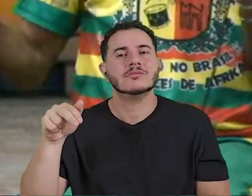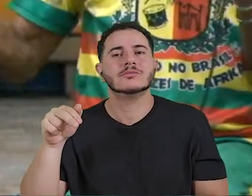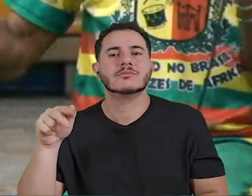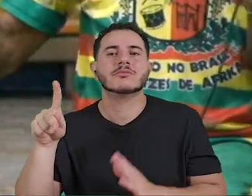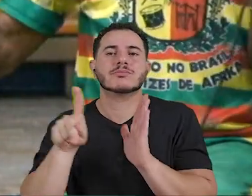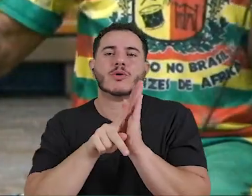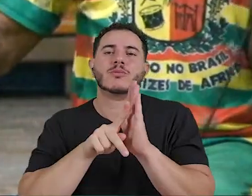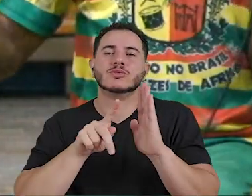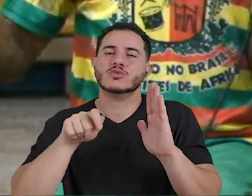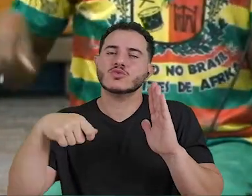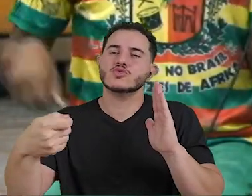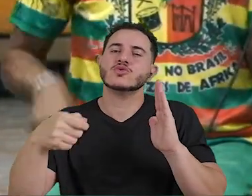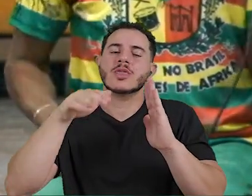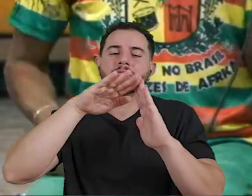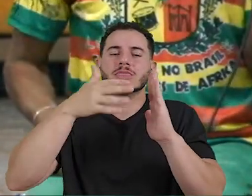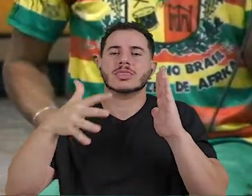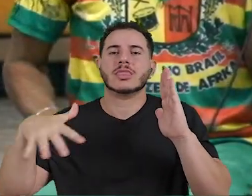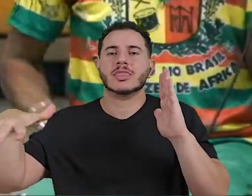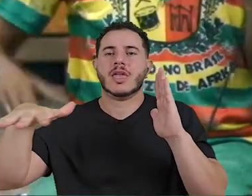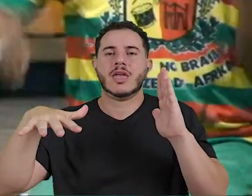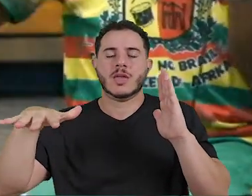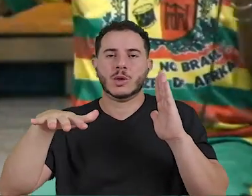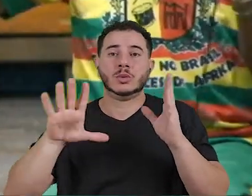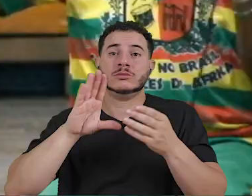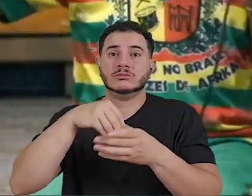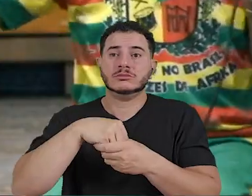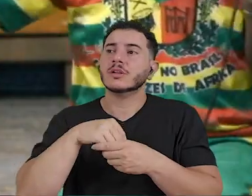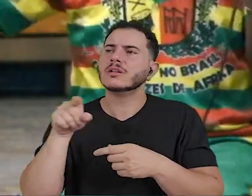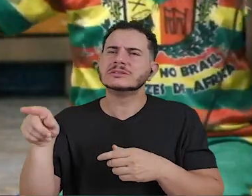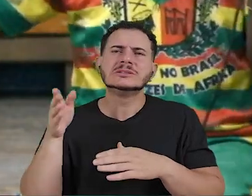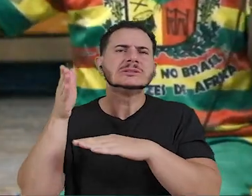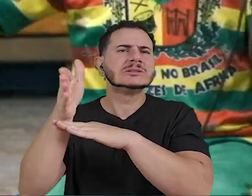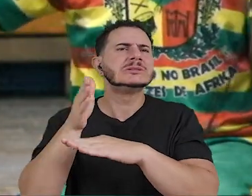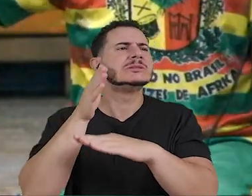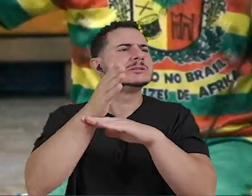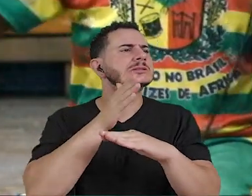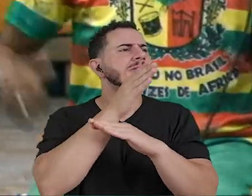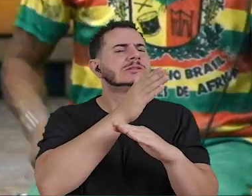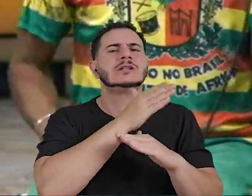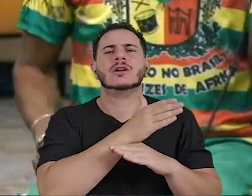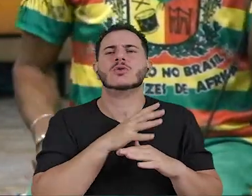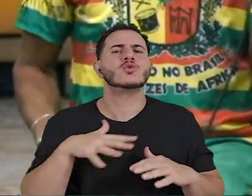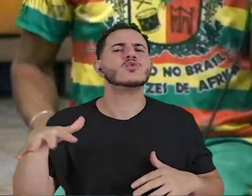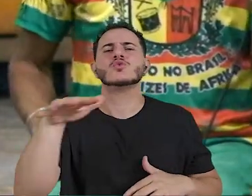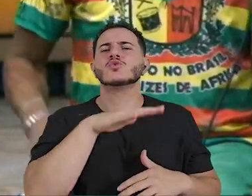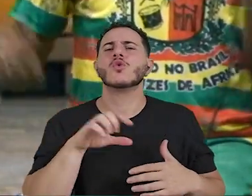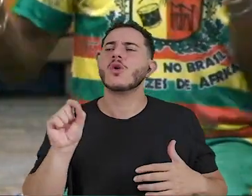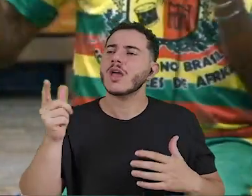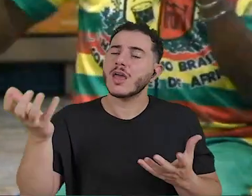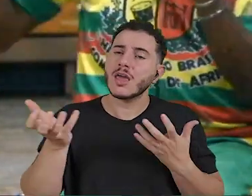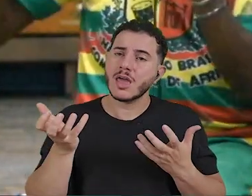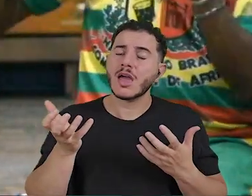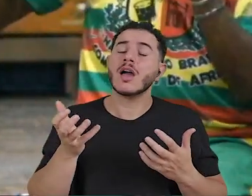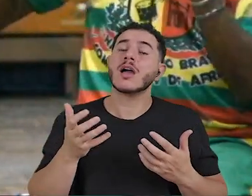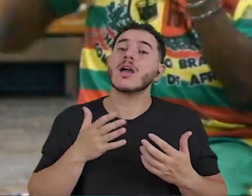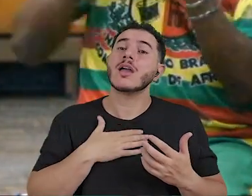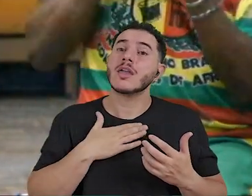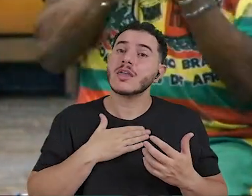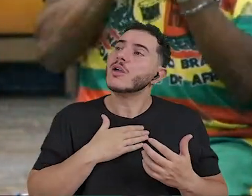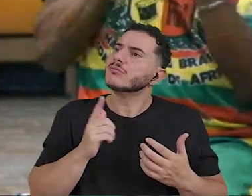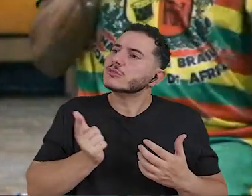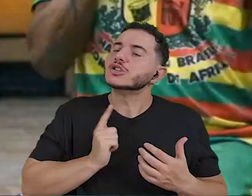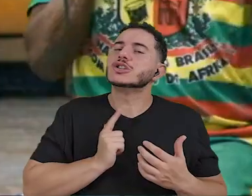fazia com ele. Não era para todos os cantos que ia, mas me levava. E eu tive o prazer